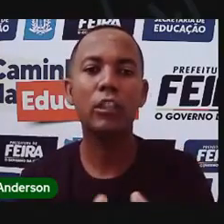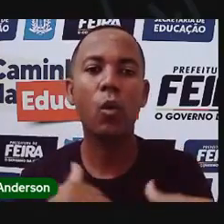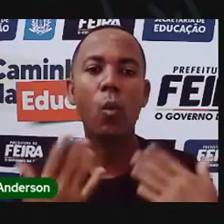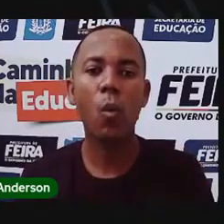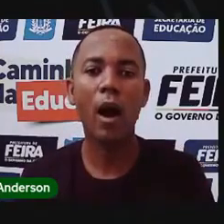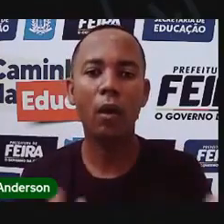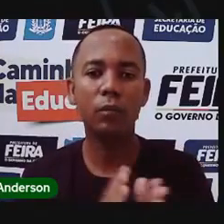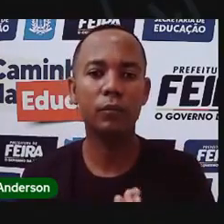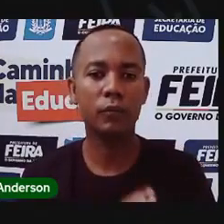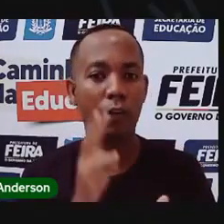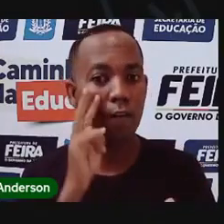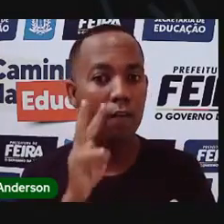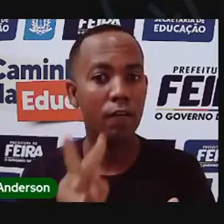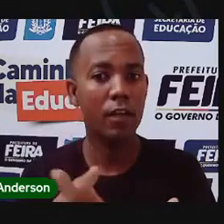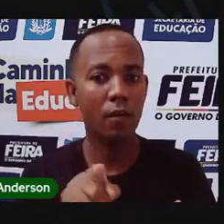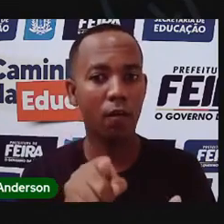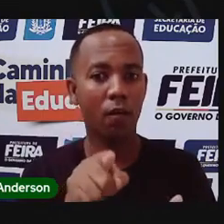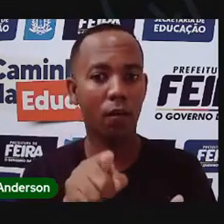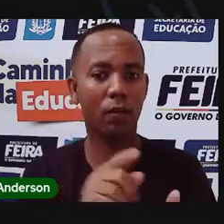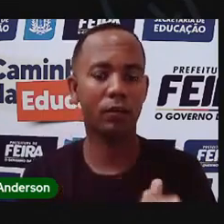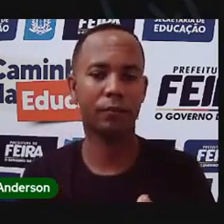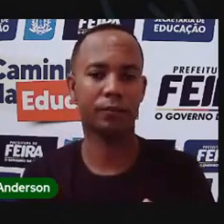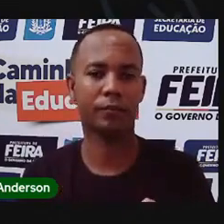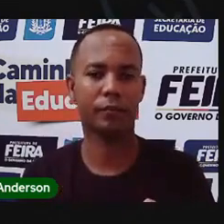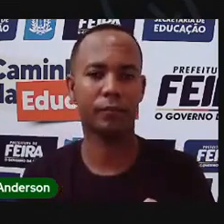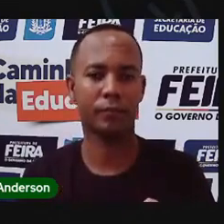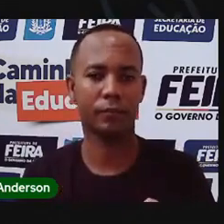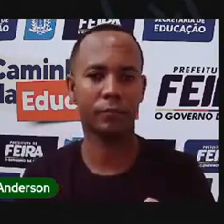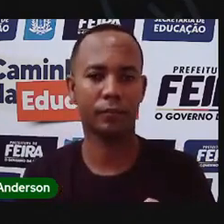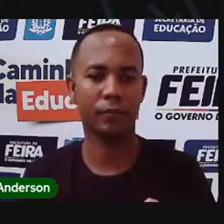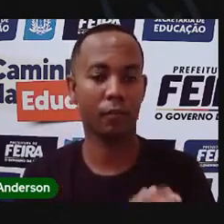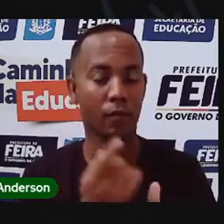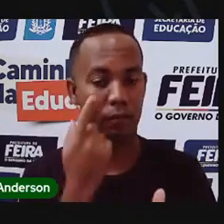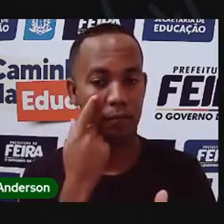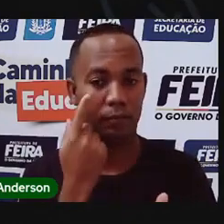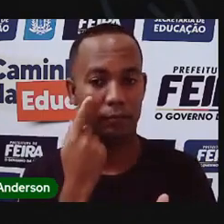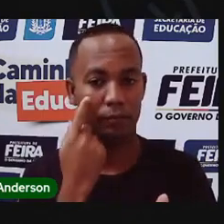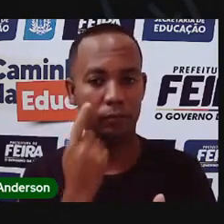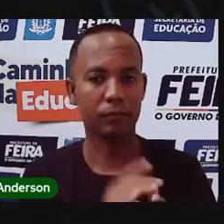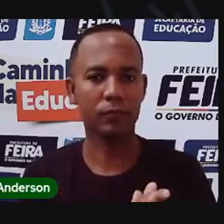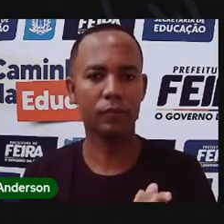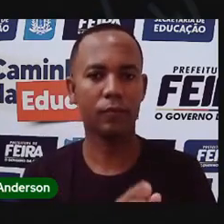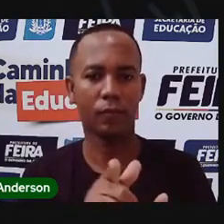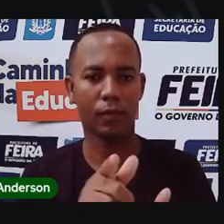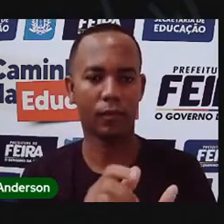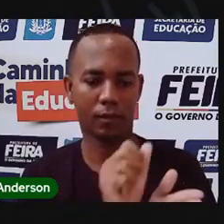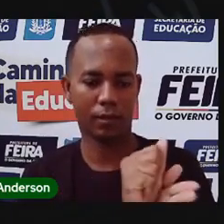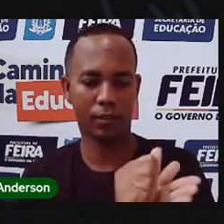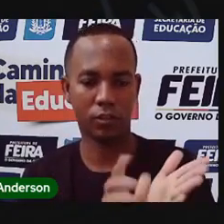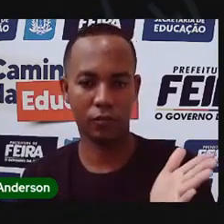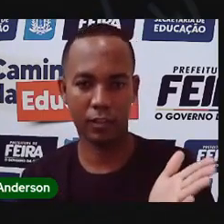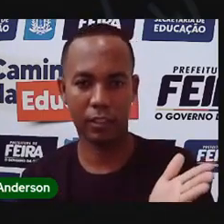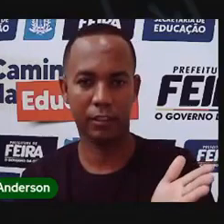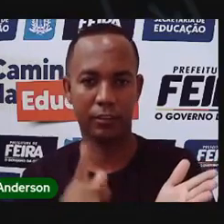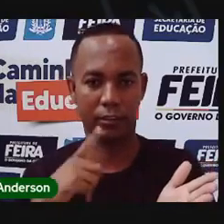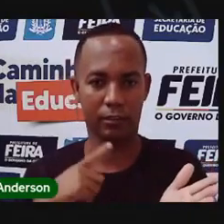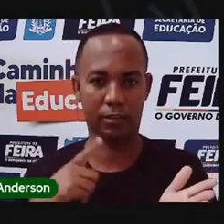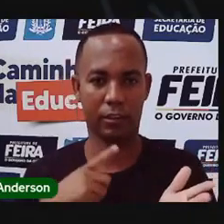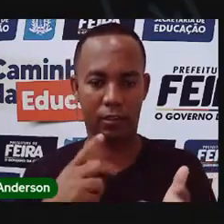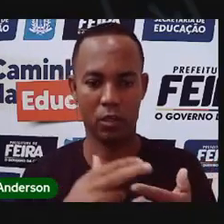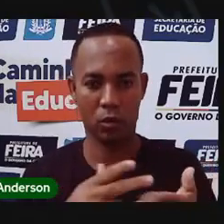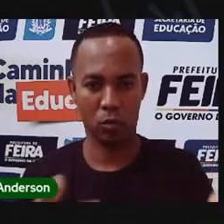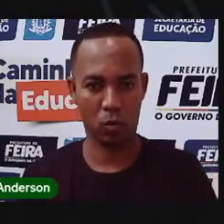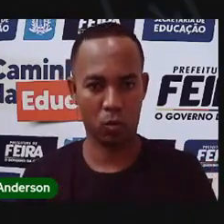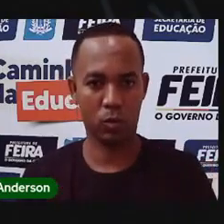Maria? Olha só a atividade aqui, certo? Vamos lá. Dentro dessa atividade, possui algumas coisas que